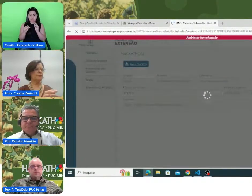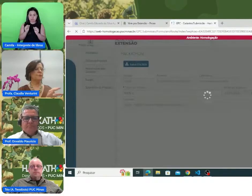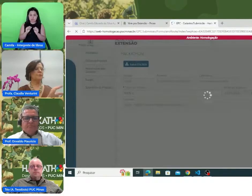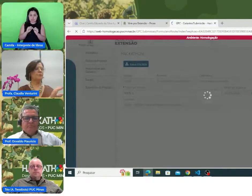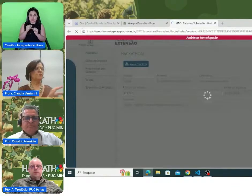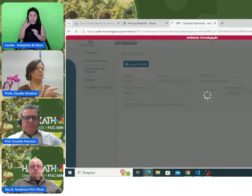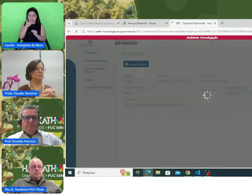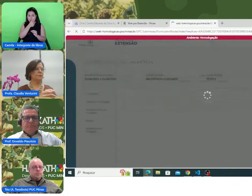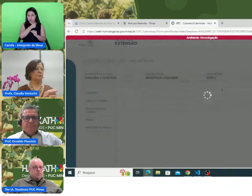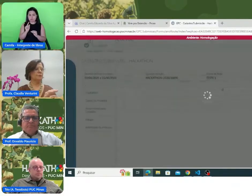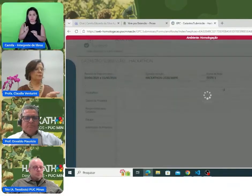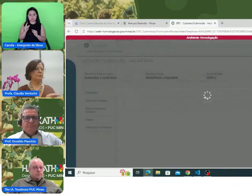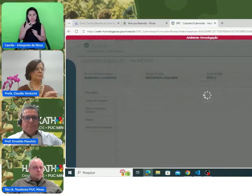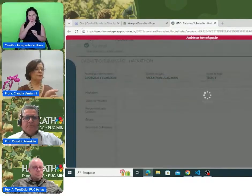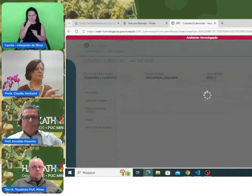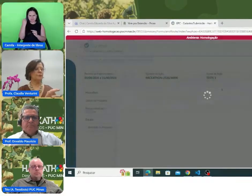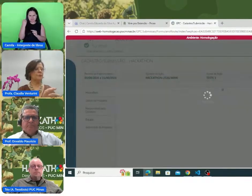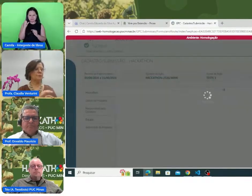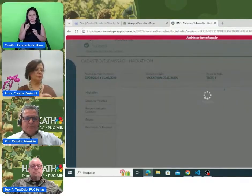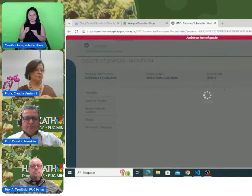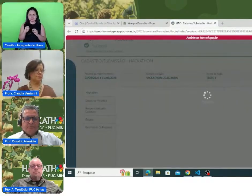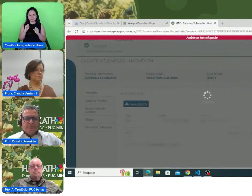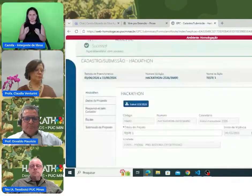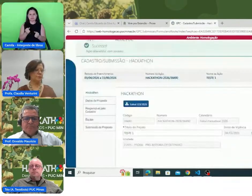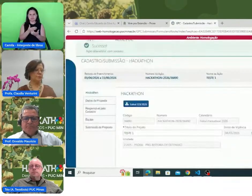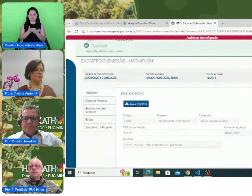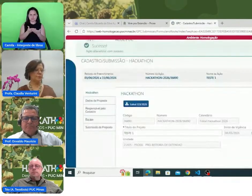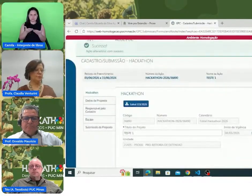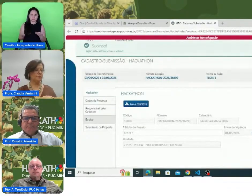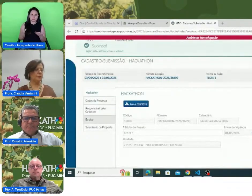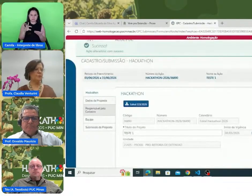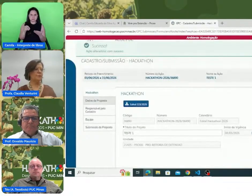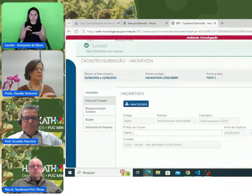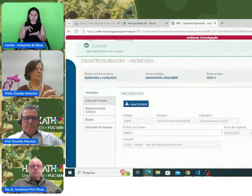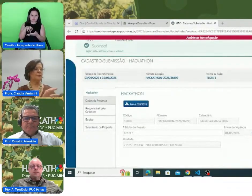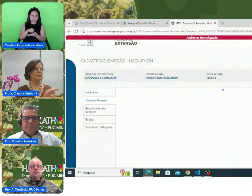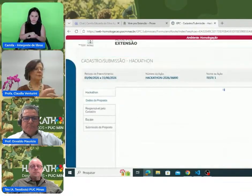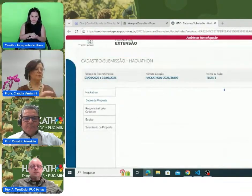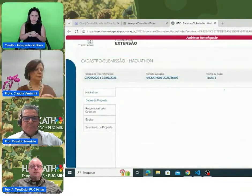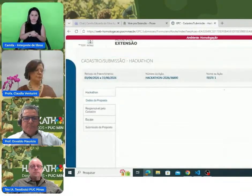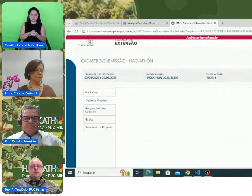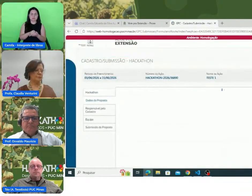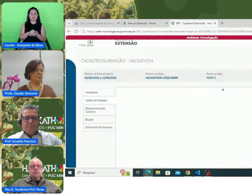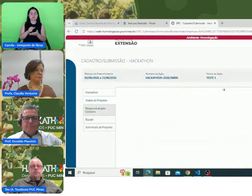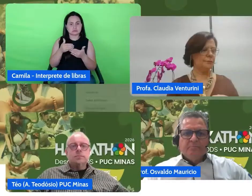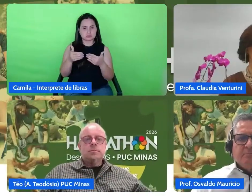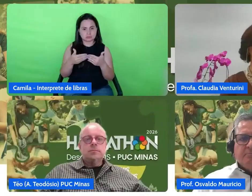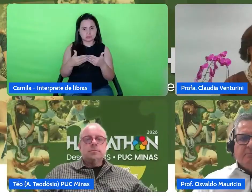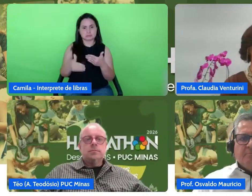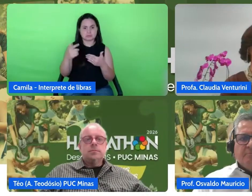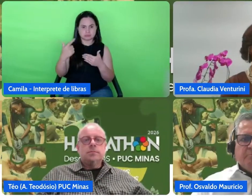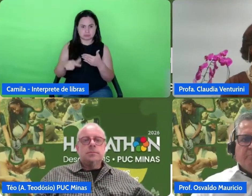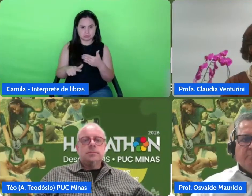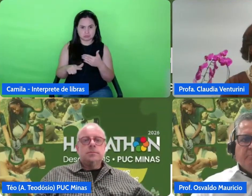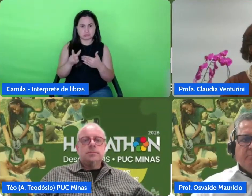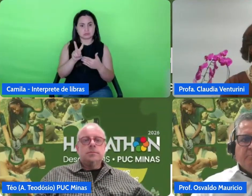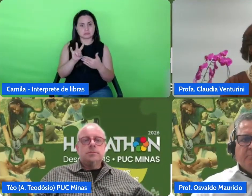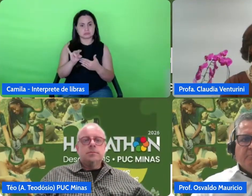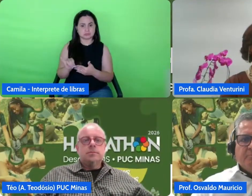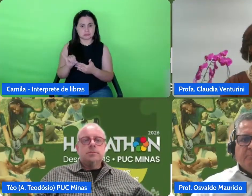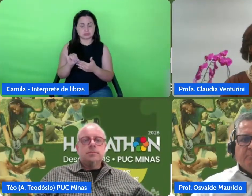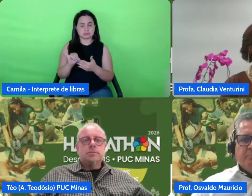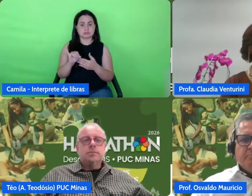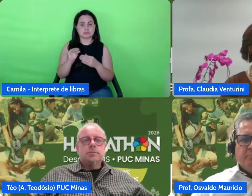não esqueçam disso, porque senão vocês podem perder toda a inscrição de vocês ter começado o início. Vocês vão para os dados